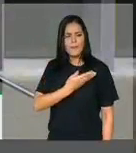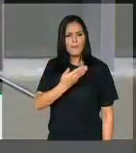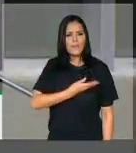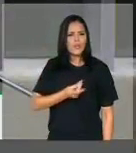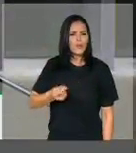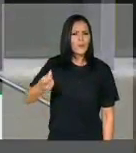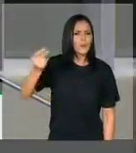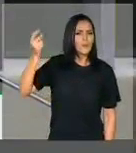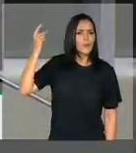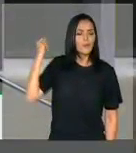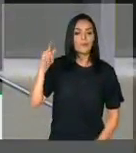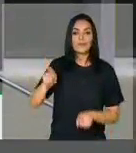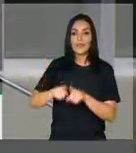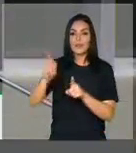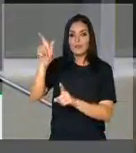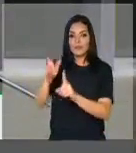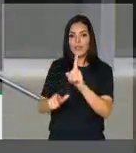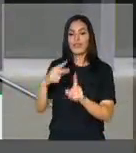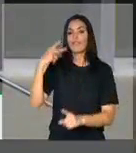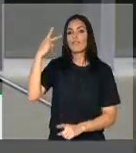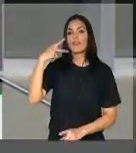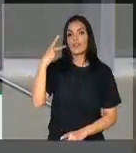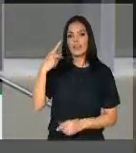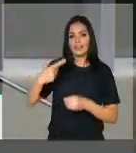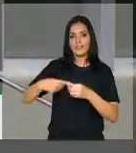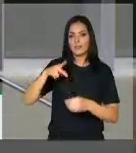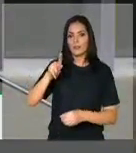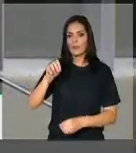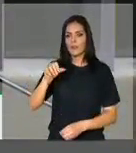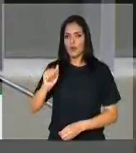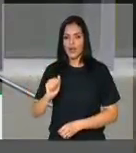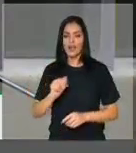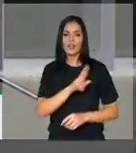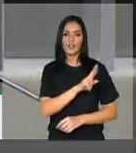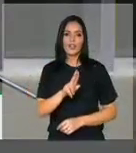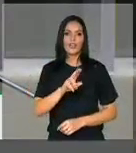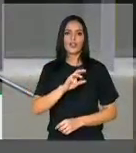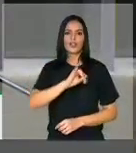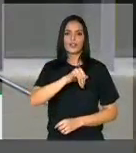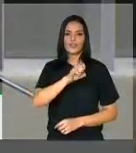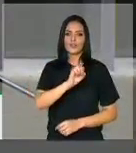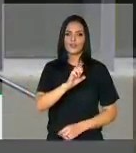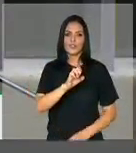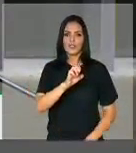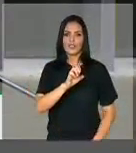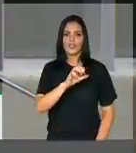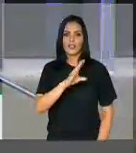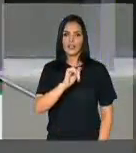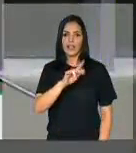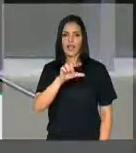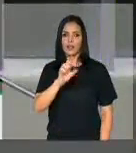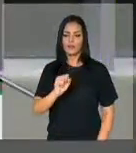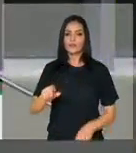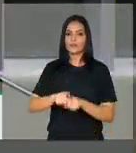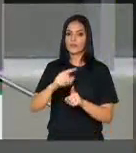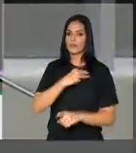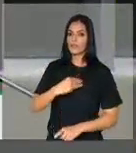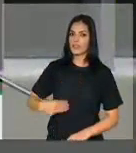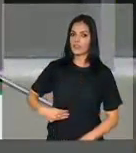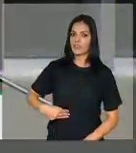data, vereador de Poá, José Carlos Maçã do Amor, ministro